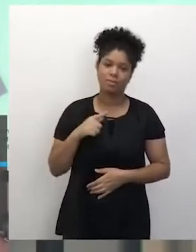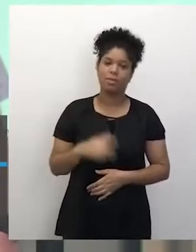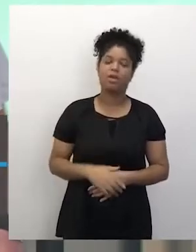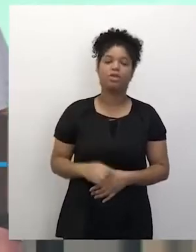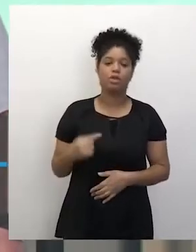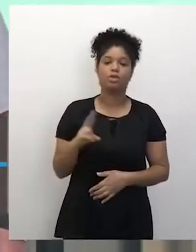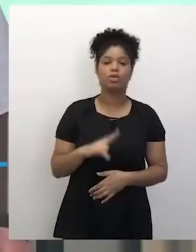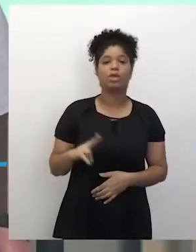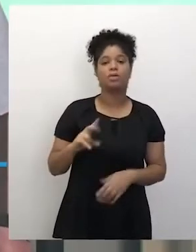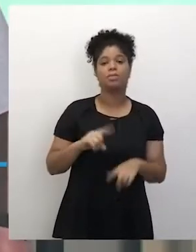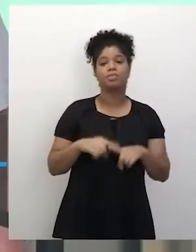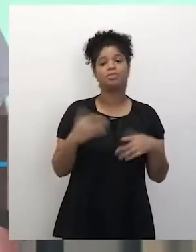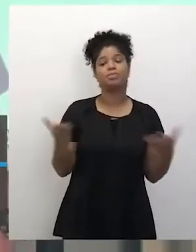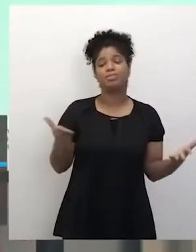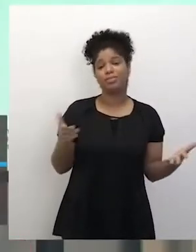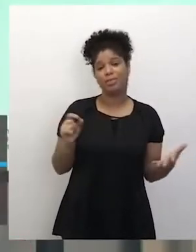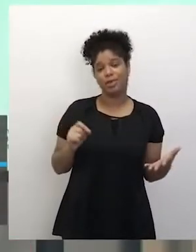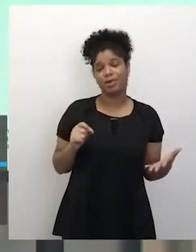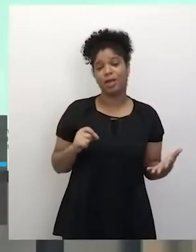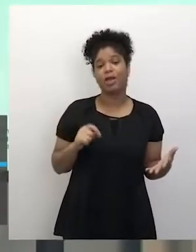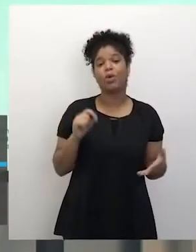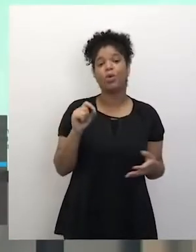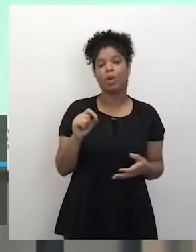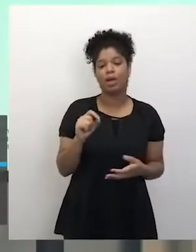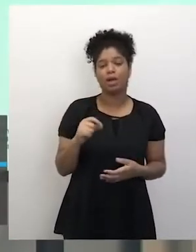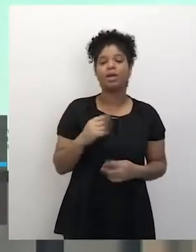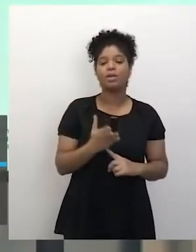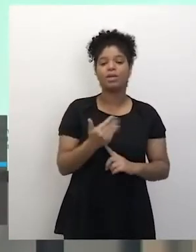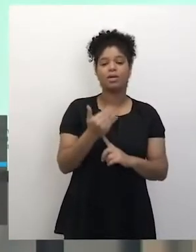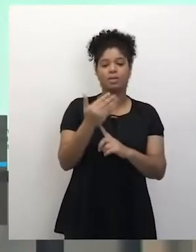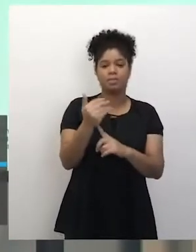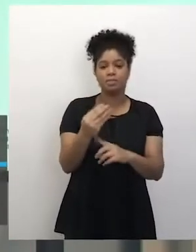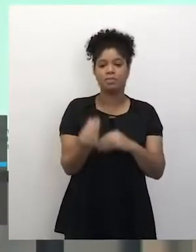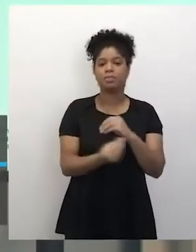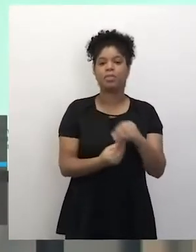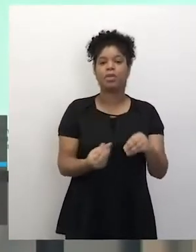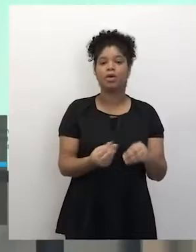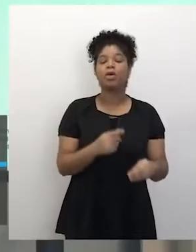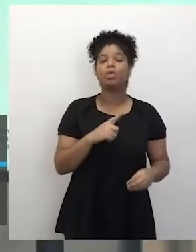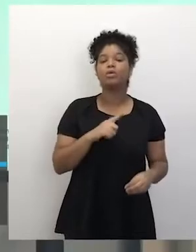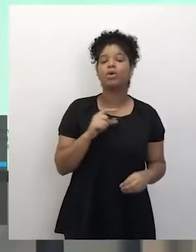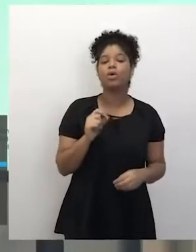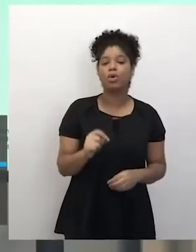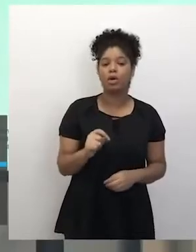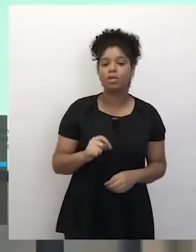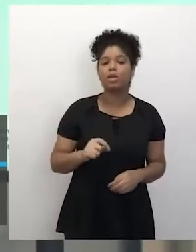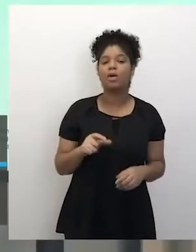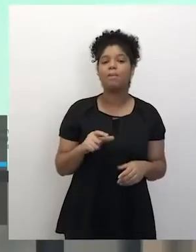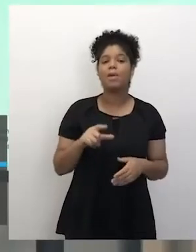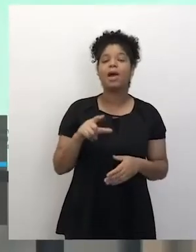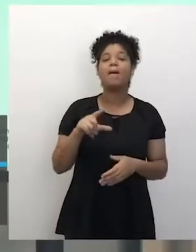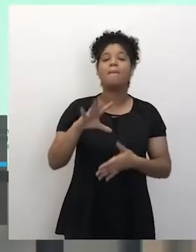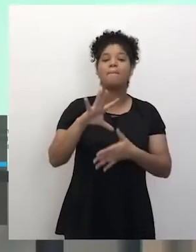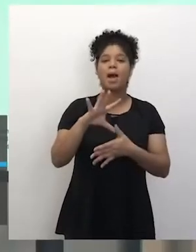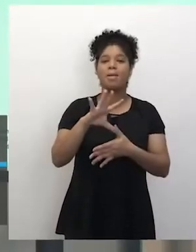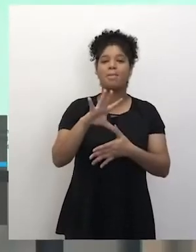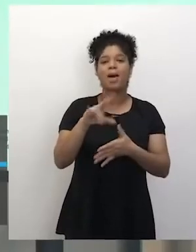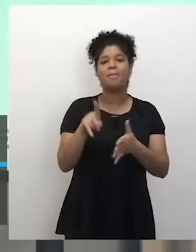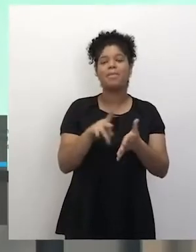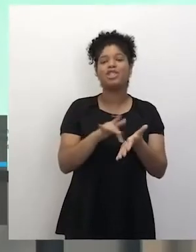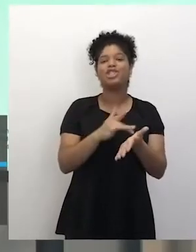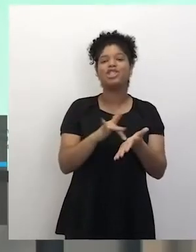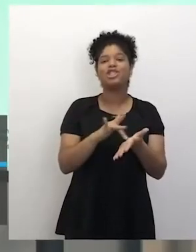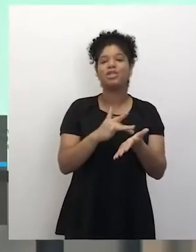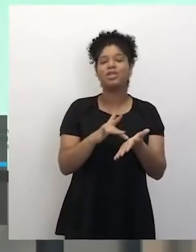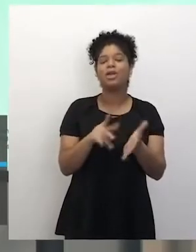mapas. Mas cada vez mais, né, com a introdução da tecnologia, a gente vai introduzindo né, os mapas, né, mais digitais aí